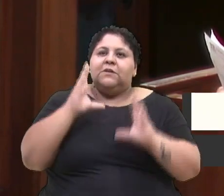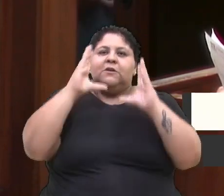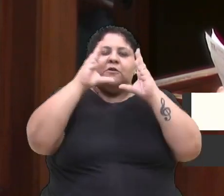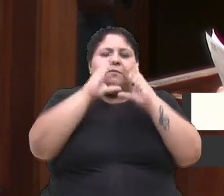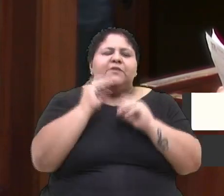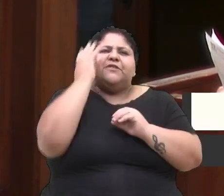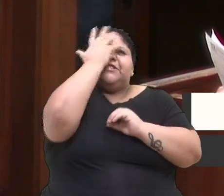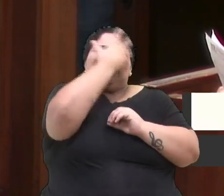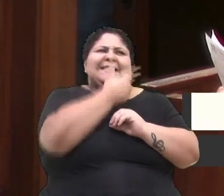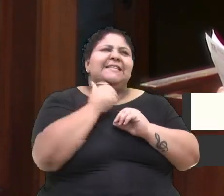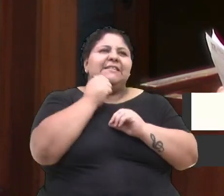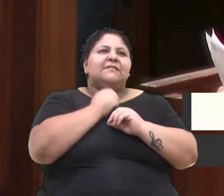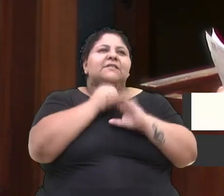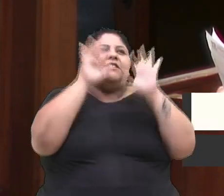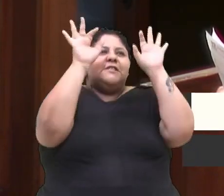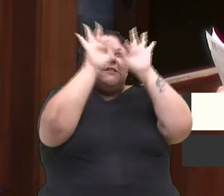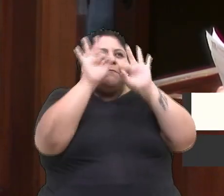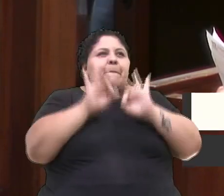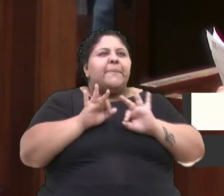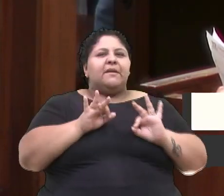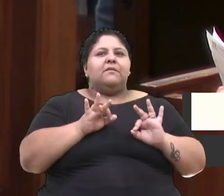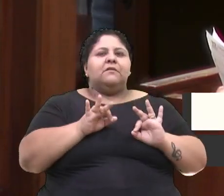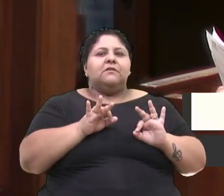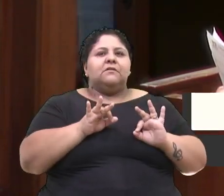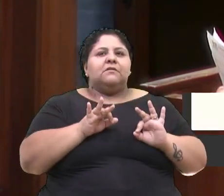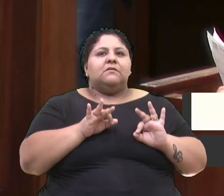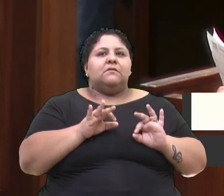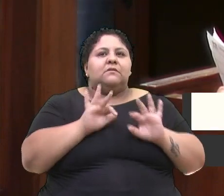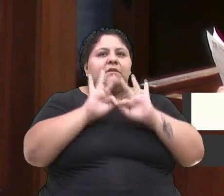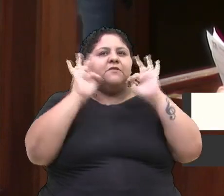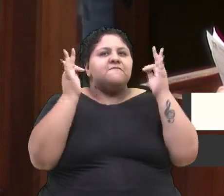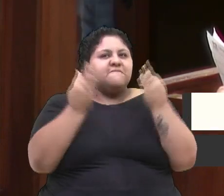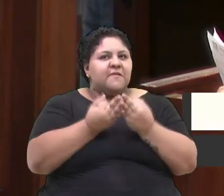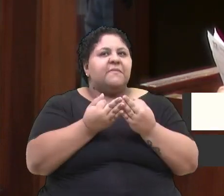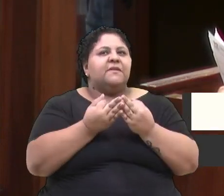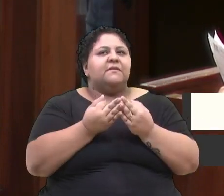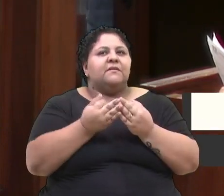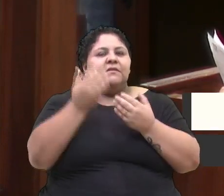uma noite de brilho, uma noite familiar.